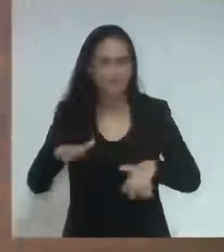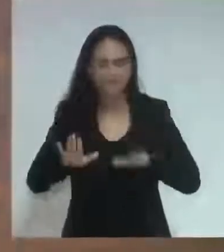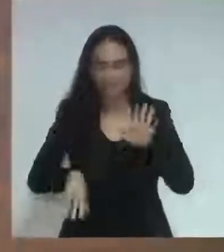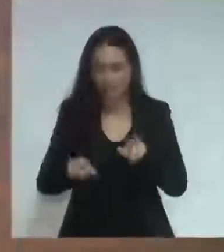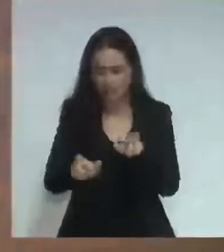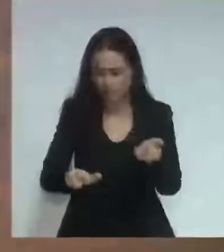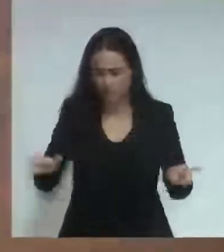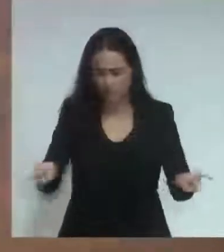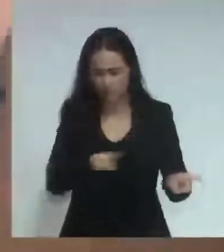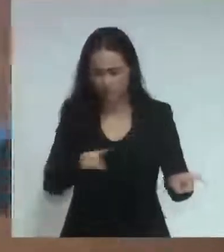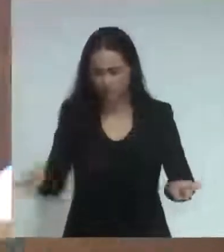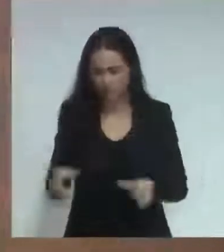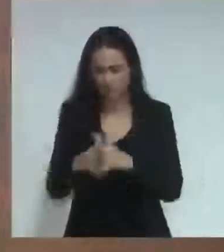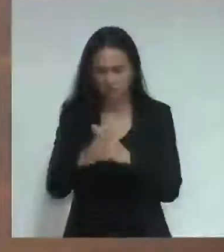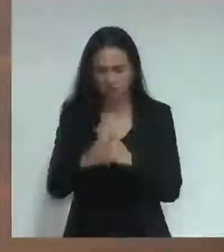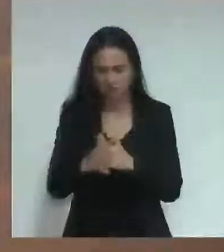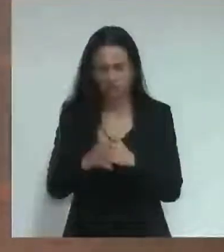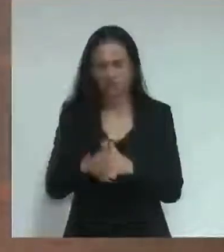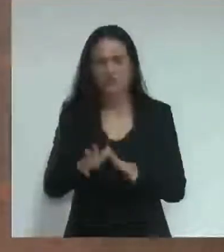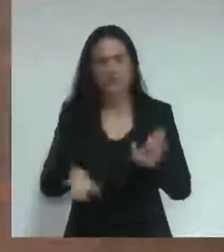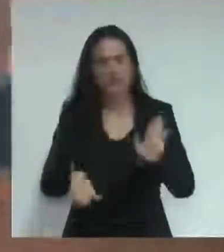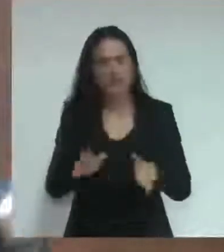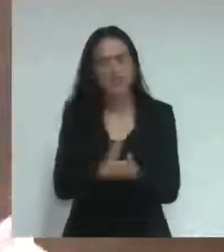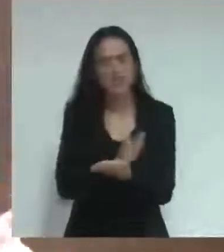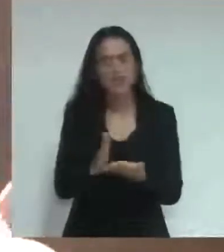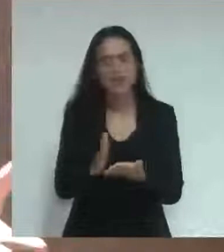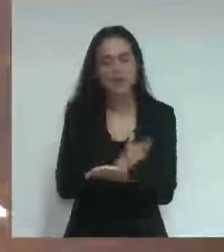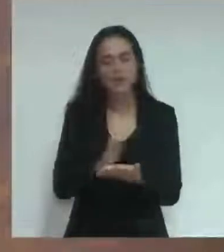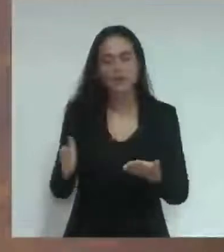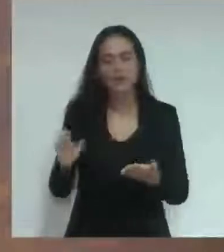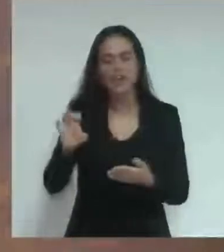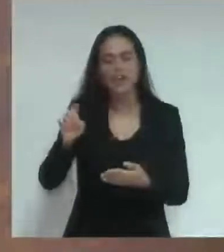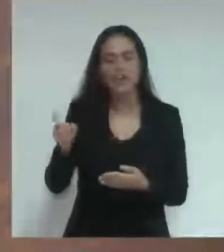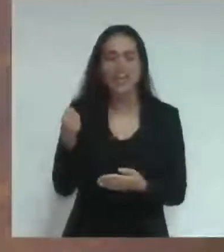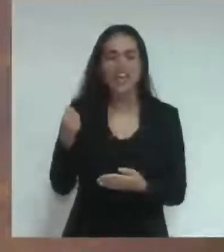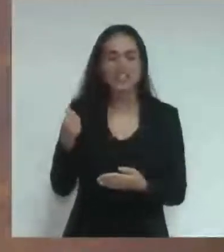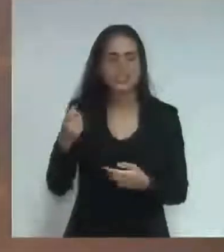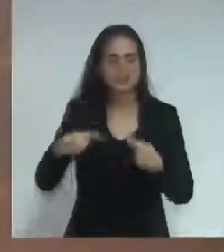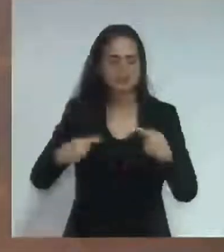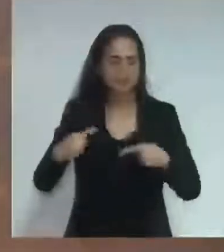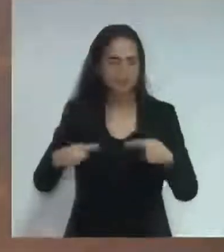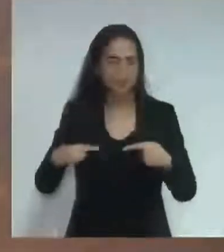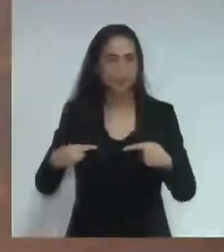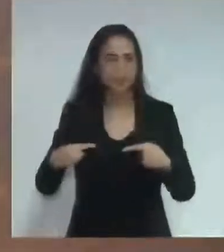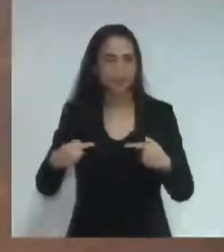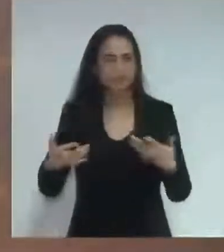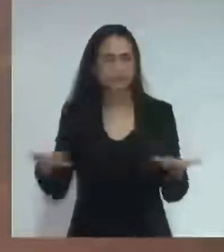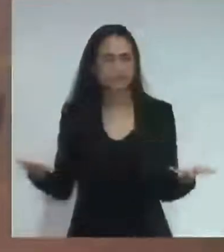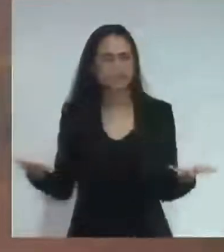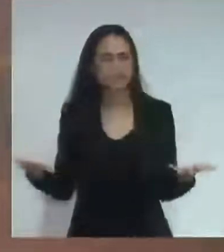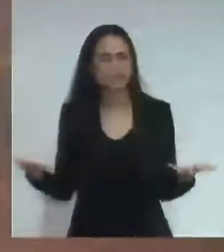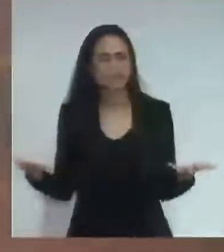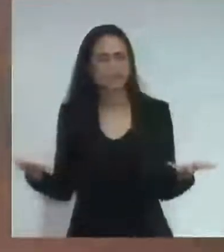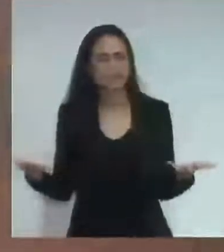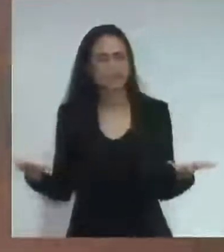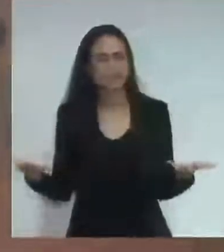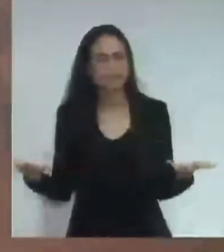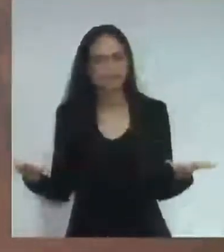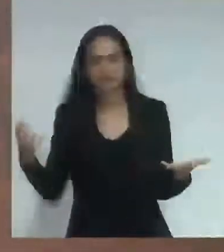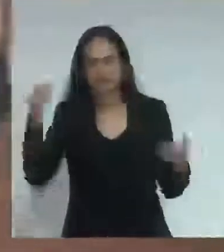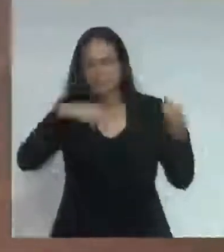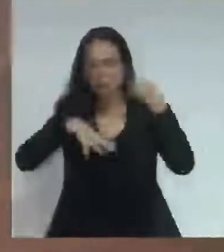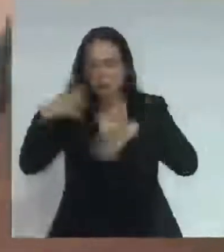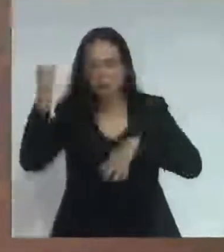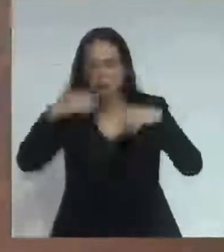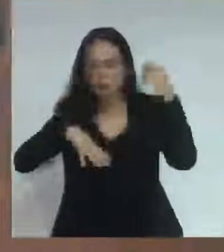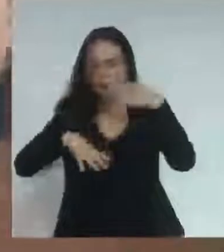agentes políticos, ex-candidatos a vereadores, membros de grupos políticos, que estão nessa onda, né,